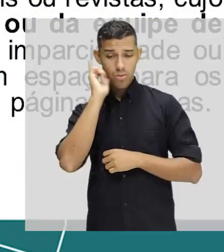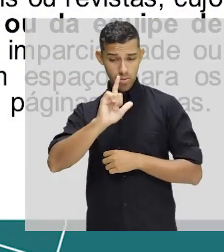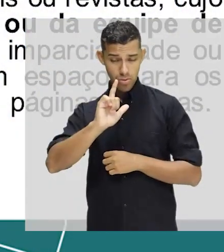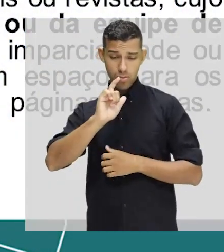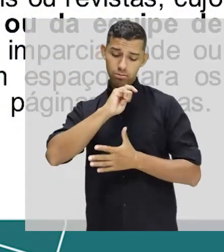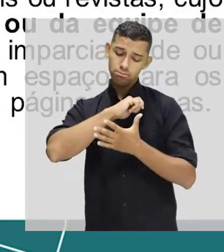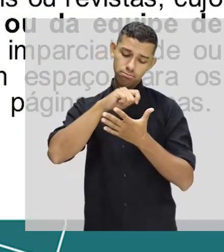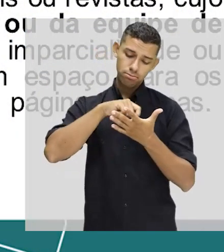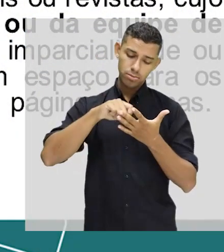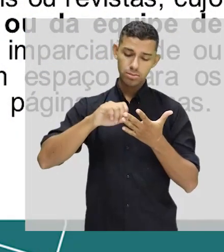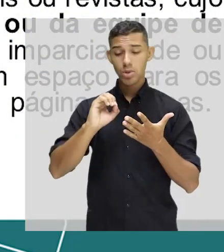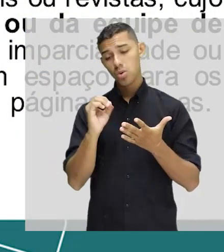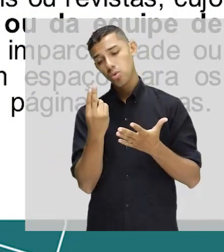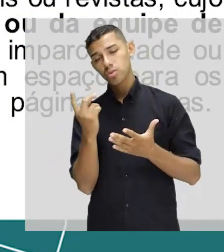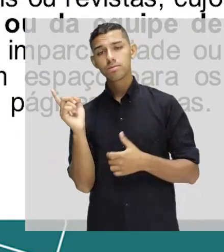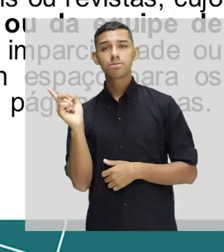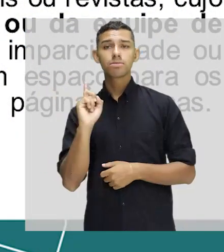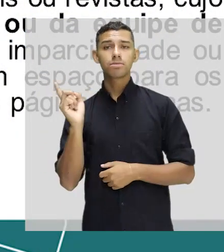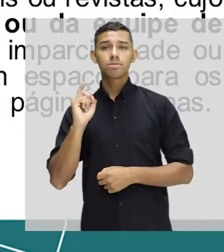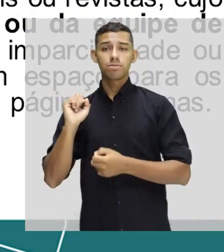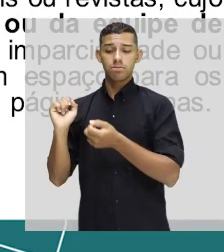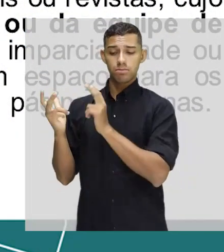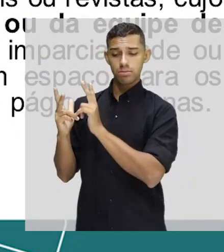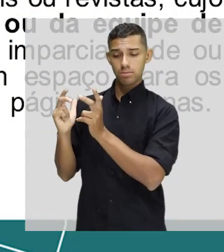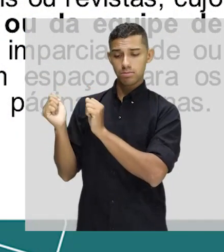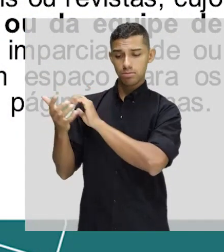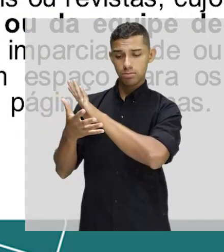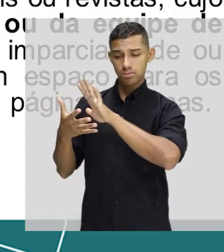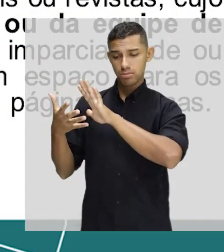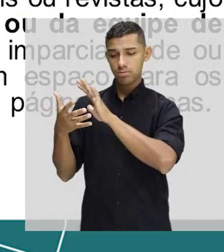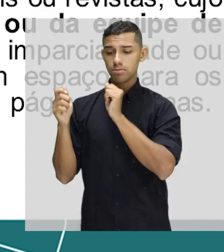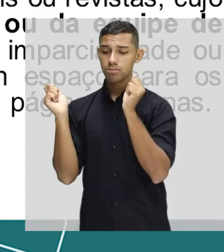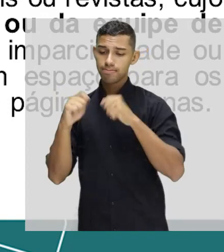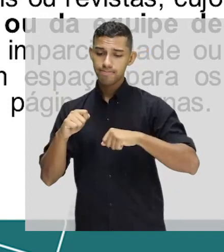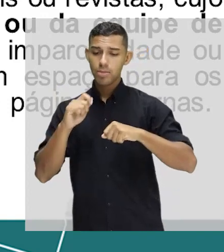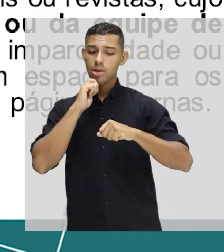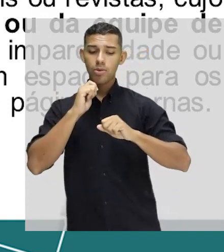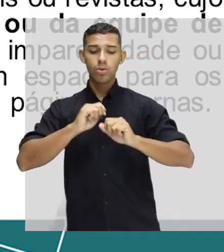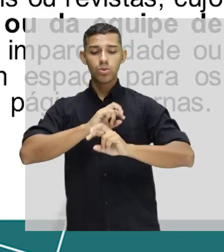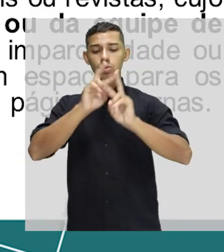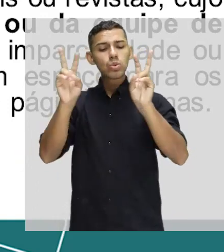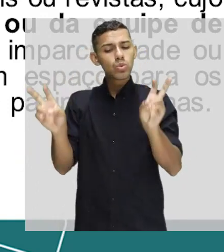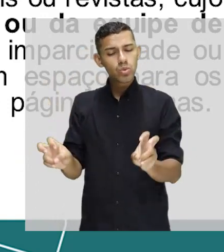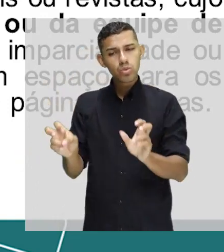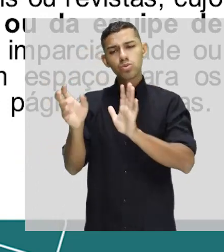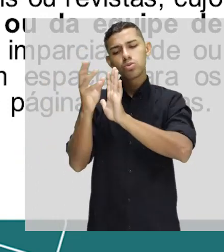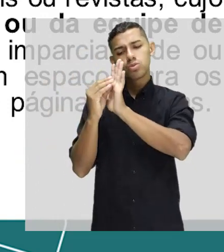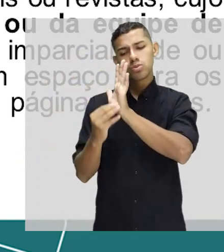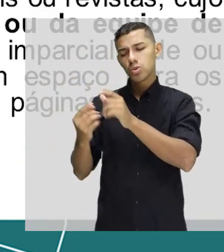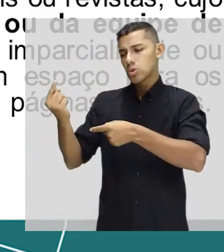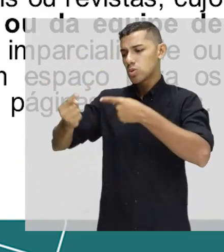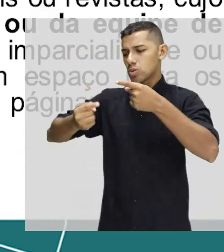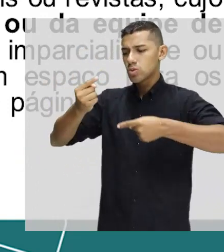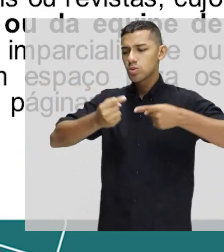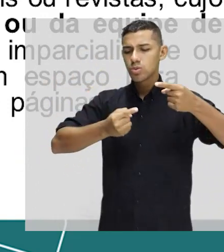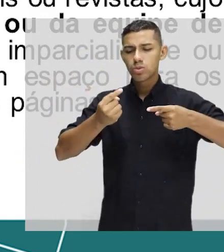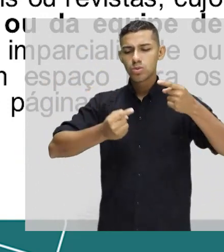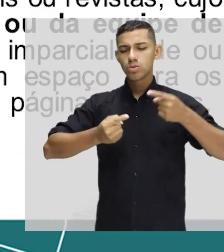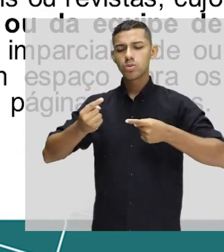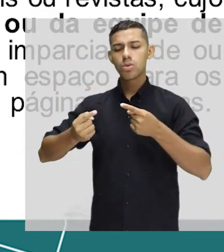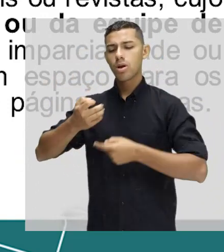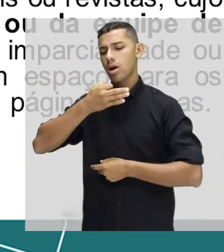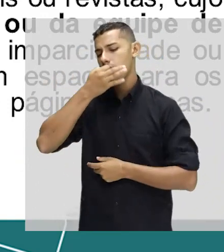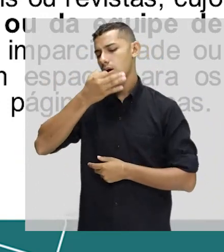Gêneros do tipo dissertativo. Os discursos argumentativos e persuasivos podem se organizar